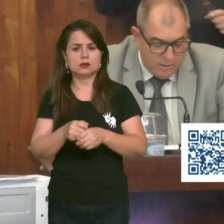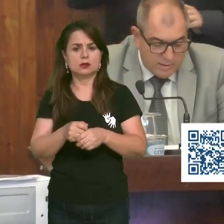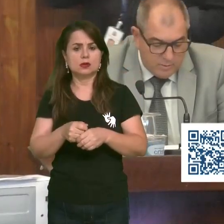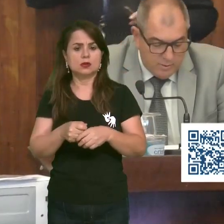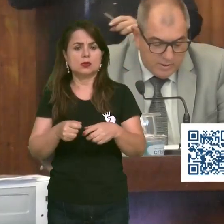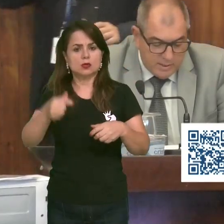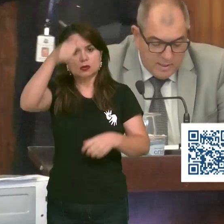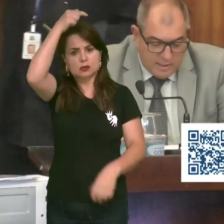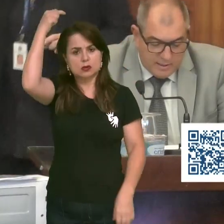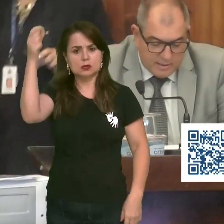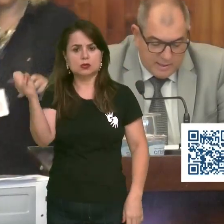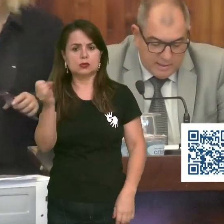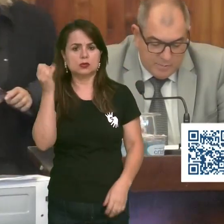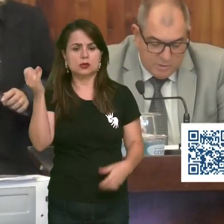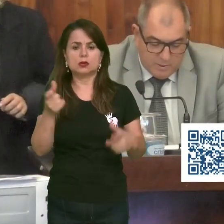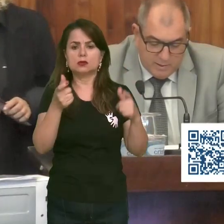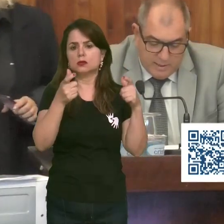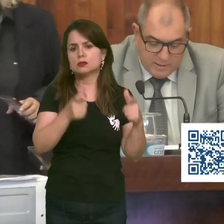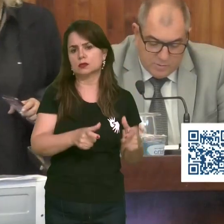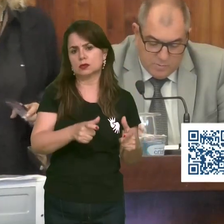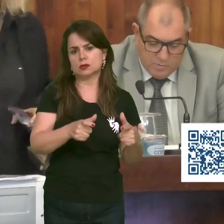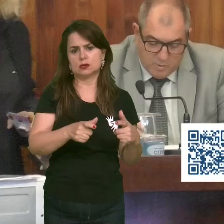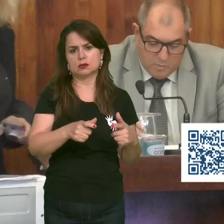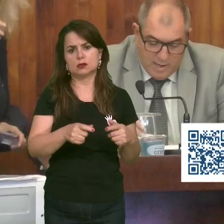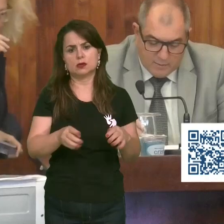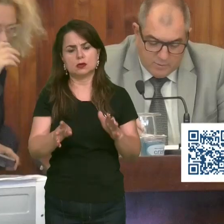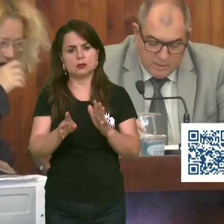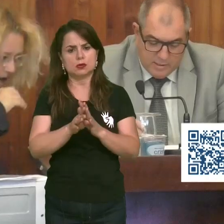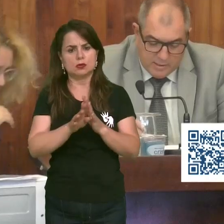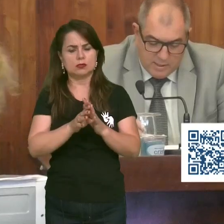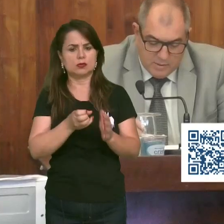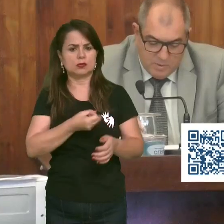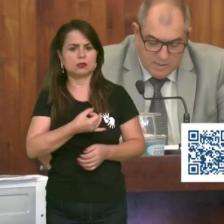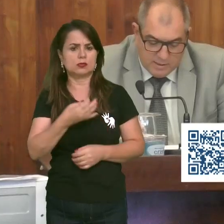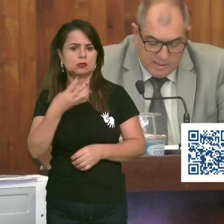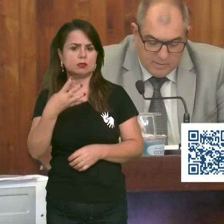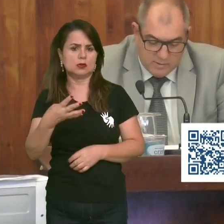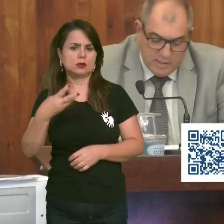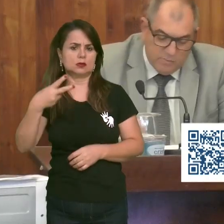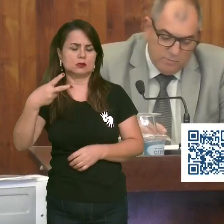Santo Antonieta 2 cadastrada na municipalidade sobre o número 4336001